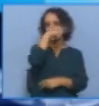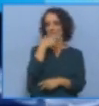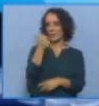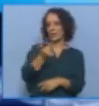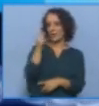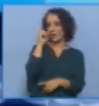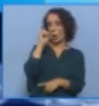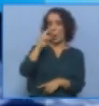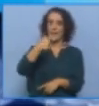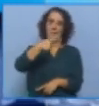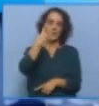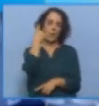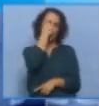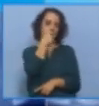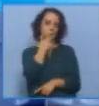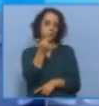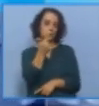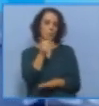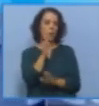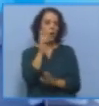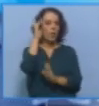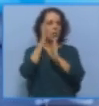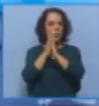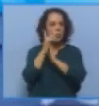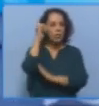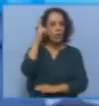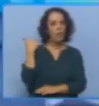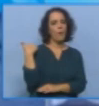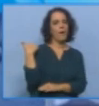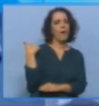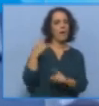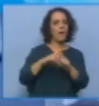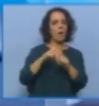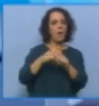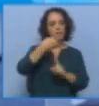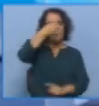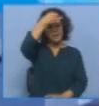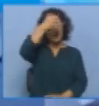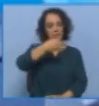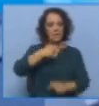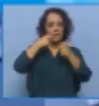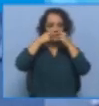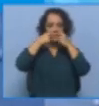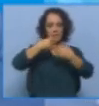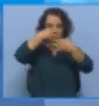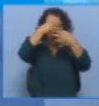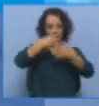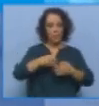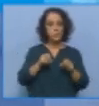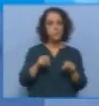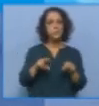bem aqui na televisão, mas no fundo aquilo que Deus também nos convida é uma, eu diria a palavra, integridade, autenticidade,